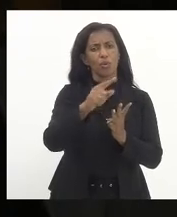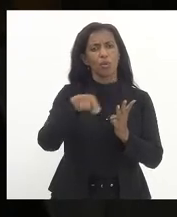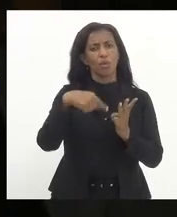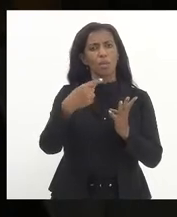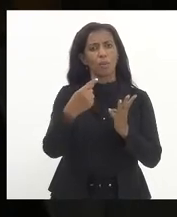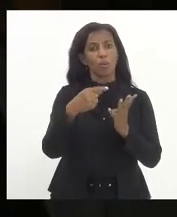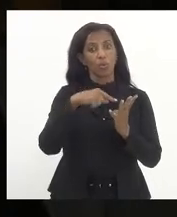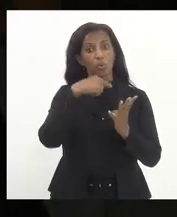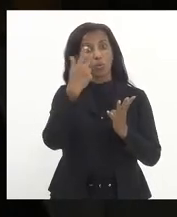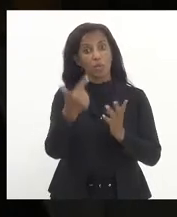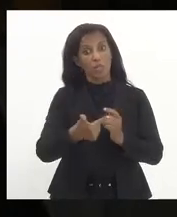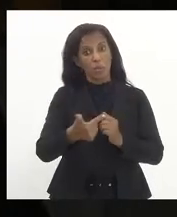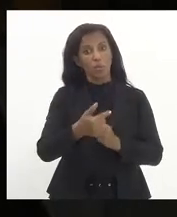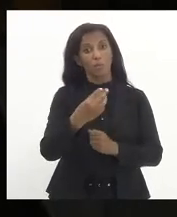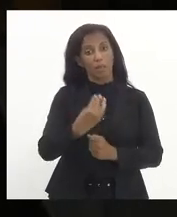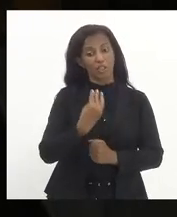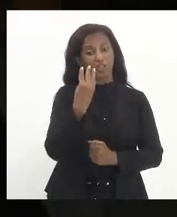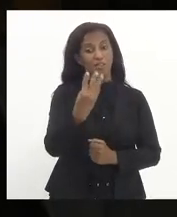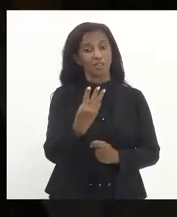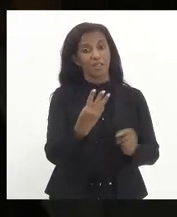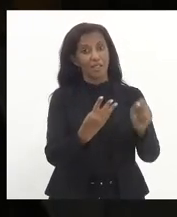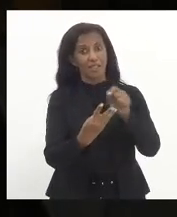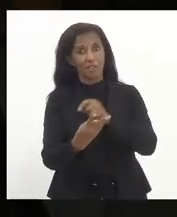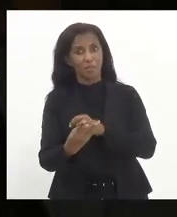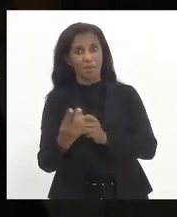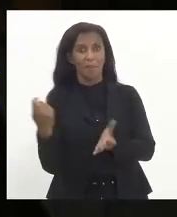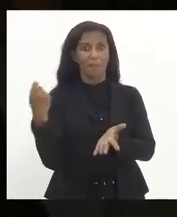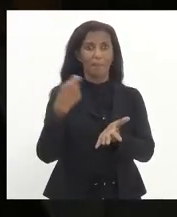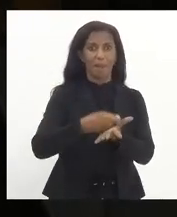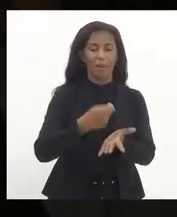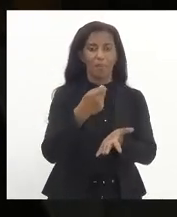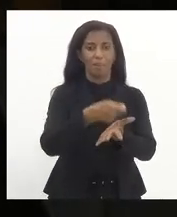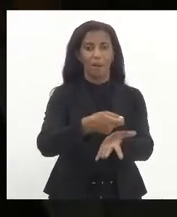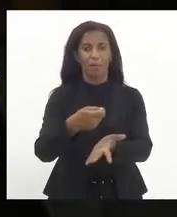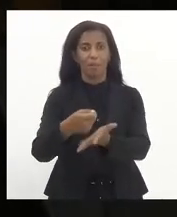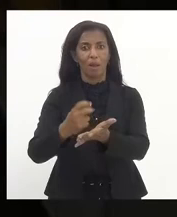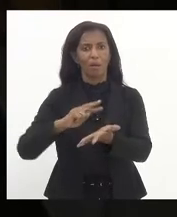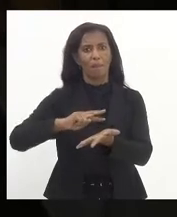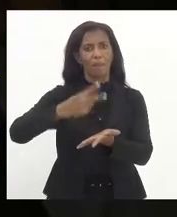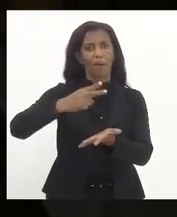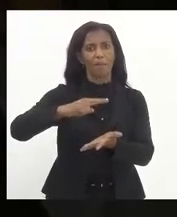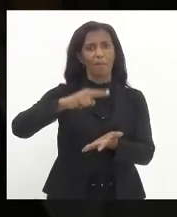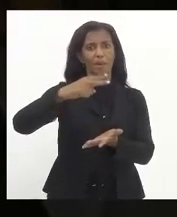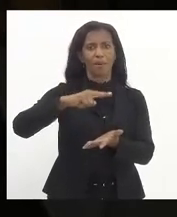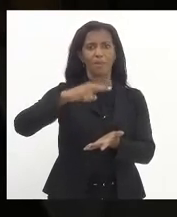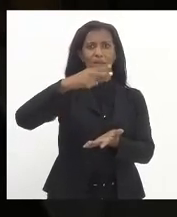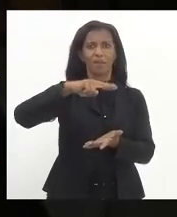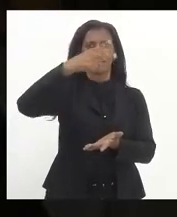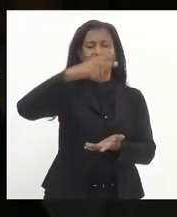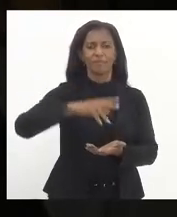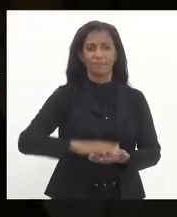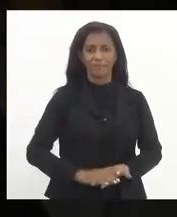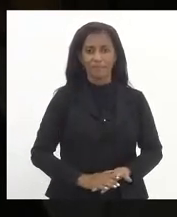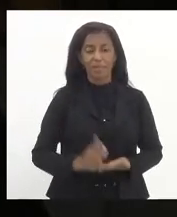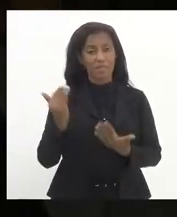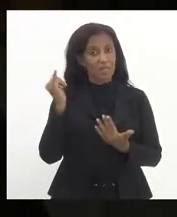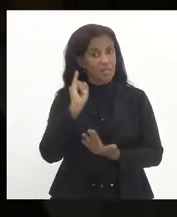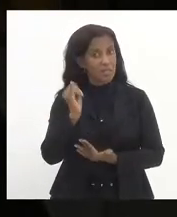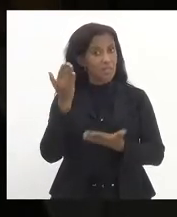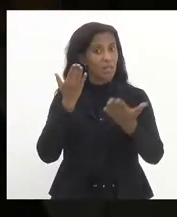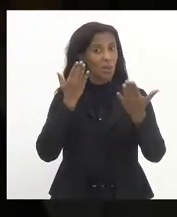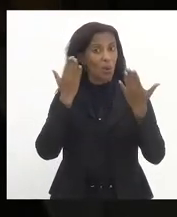2021, os valores pagos de participações especiais ao Estado e seus municípios já subiu significativamente se comparado